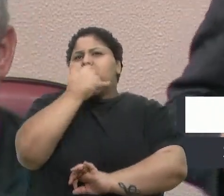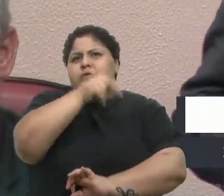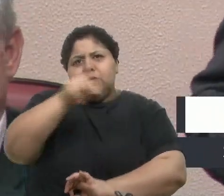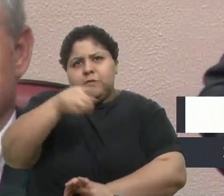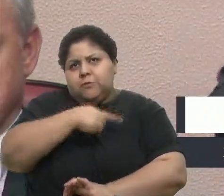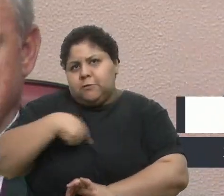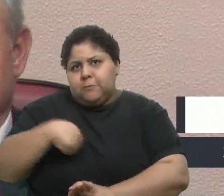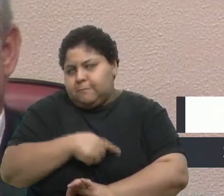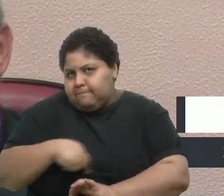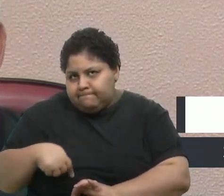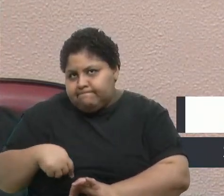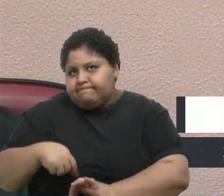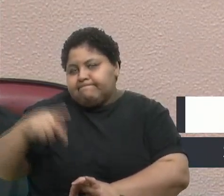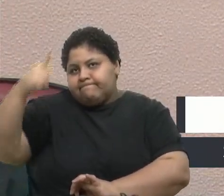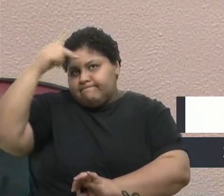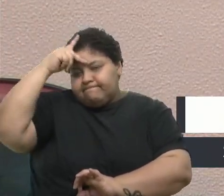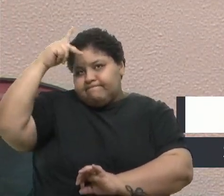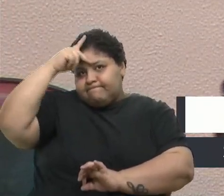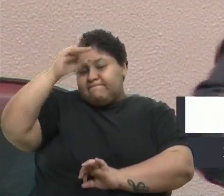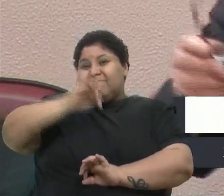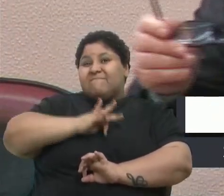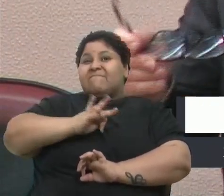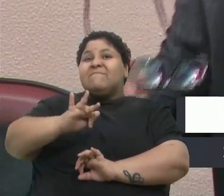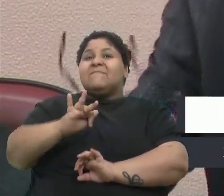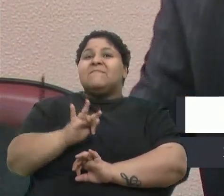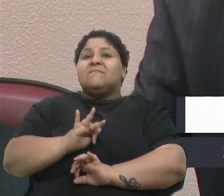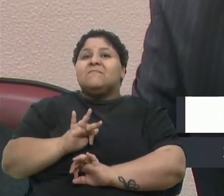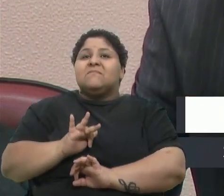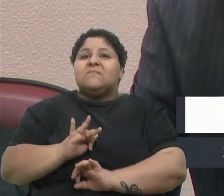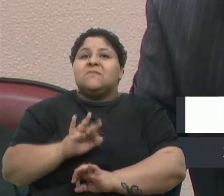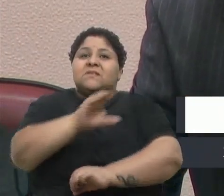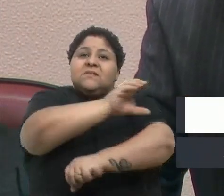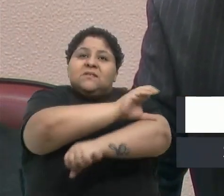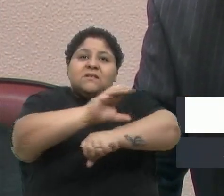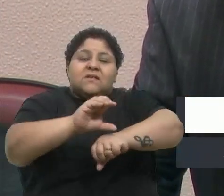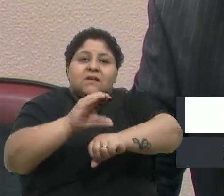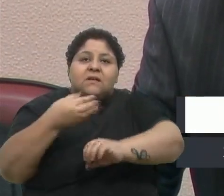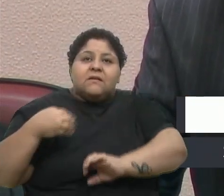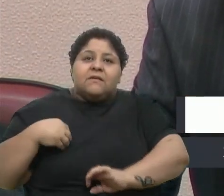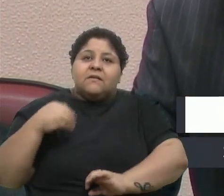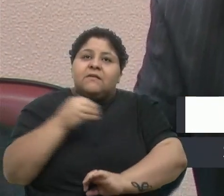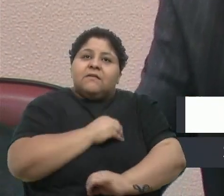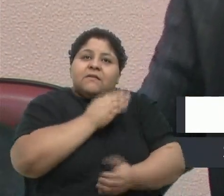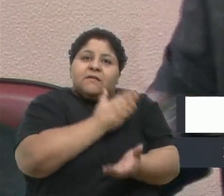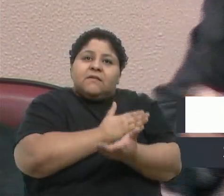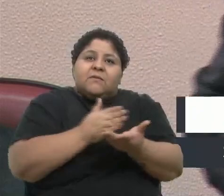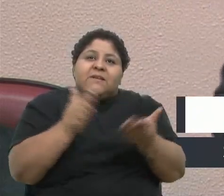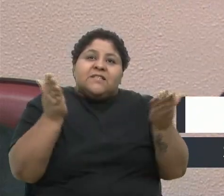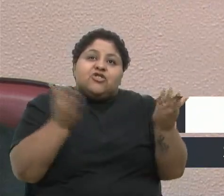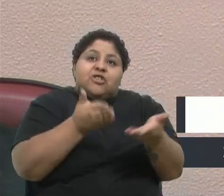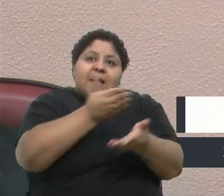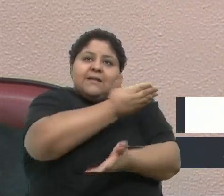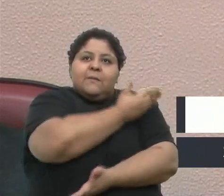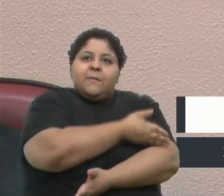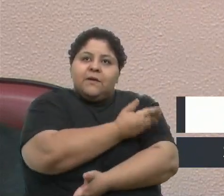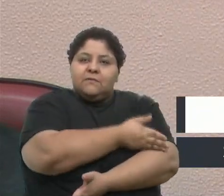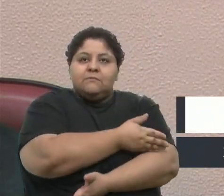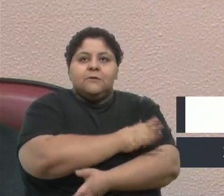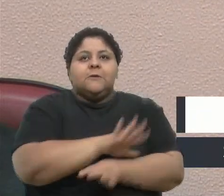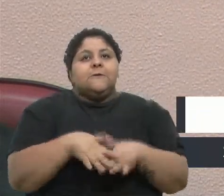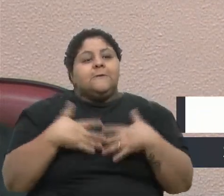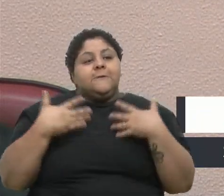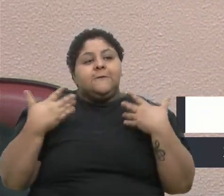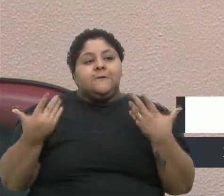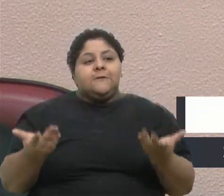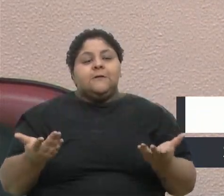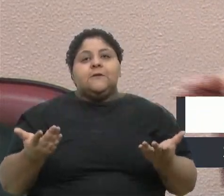senhor, né? Pelotas, a federal, o curso de medicina começa já na prática. Então,